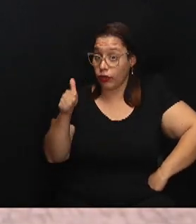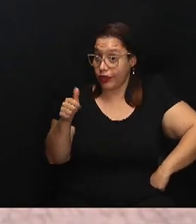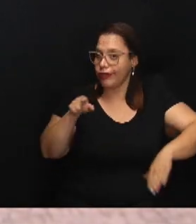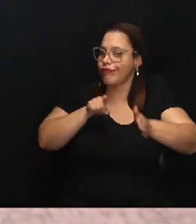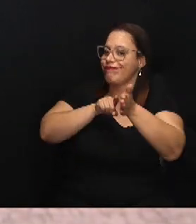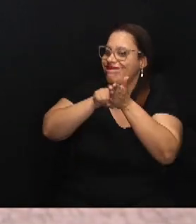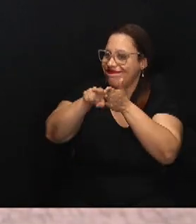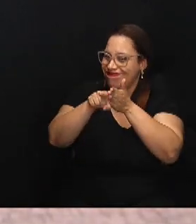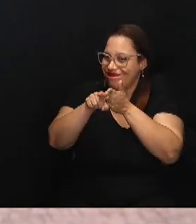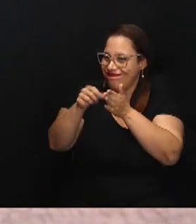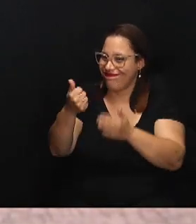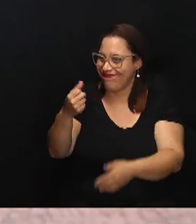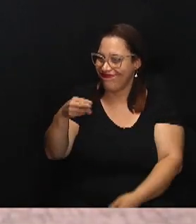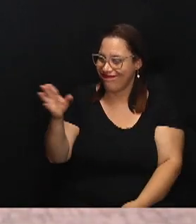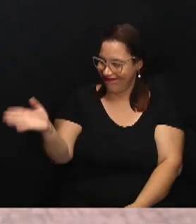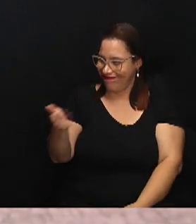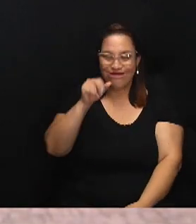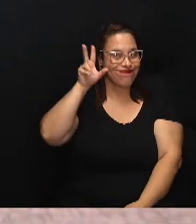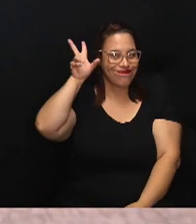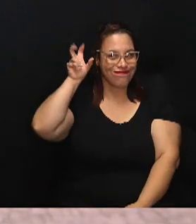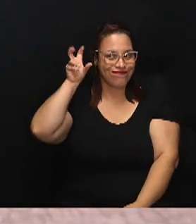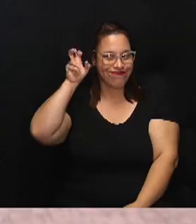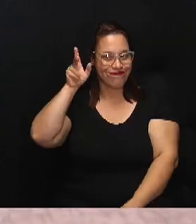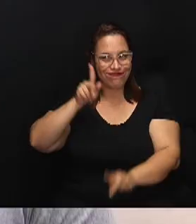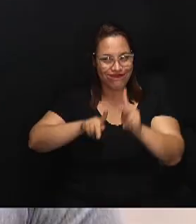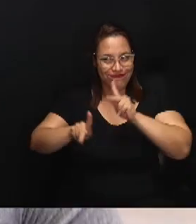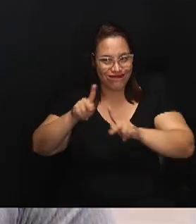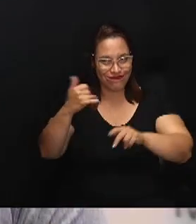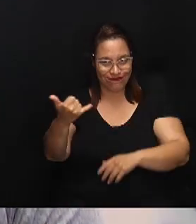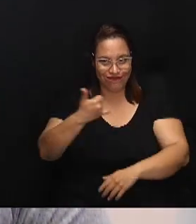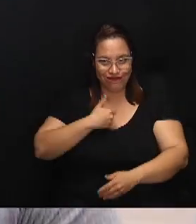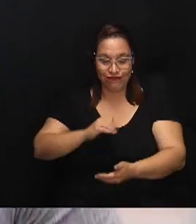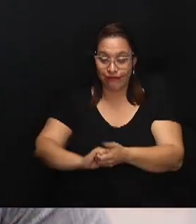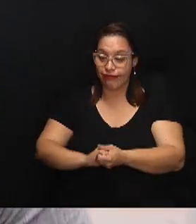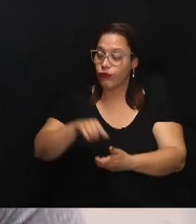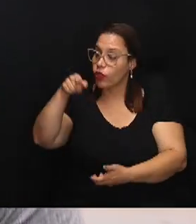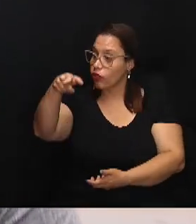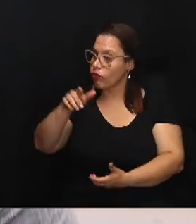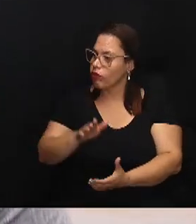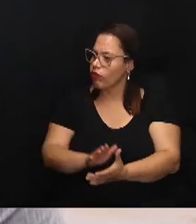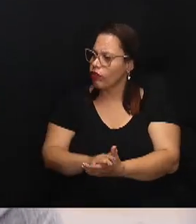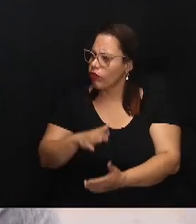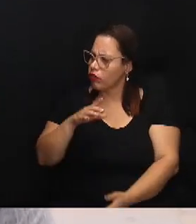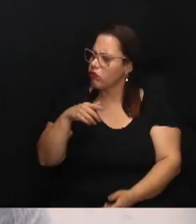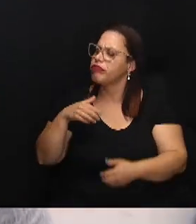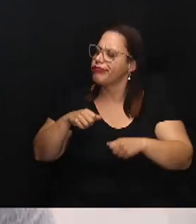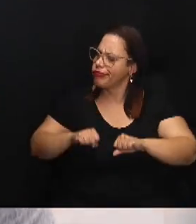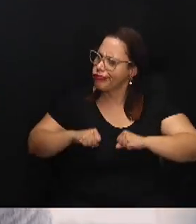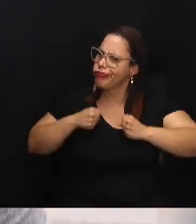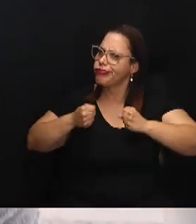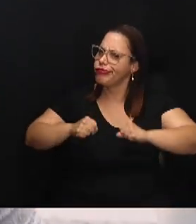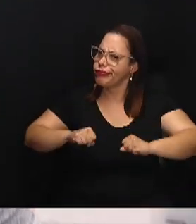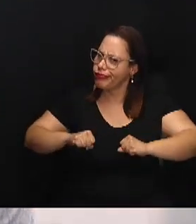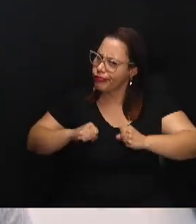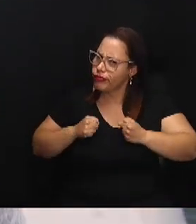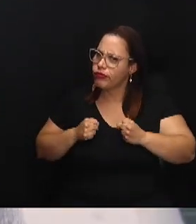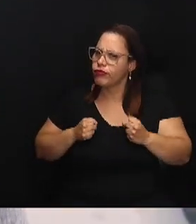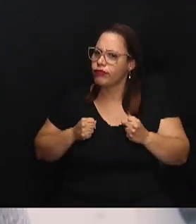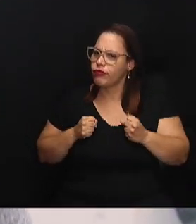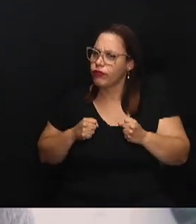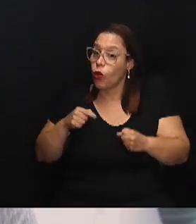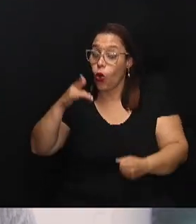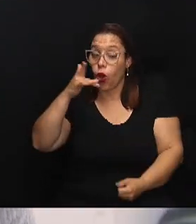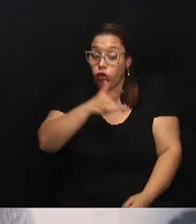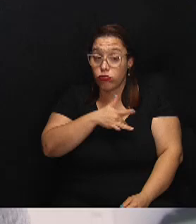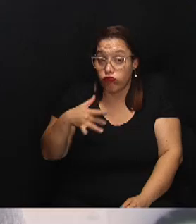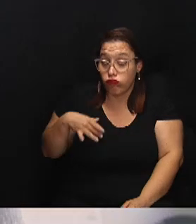perguntamos aqui na 13. Vamos ouvir o que as pessoas disseram. Você tem se dedicado um pouquinho à sua